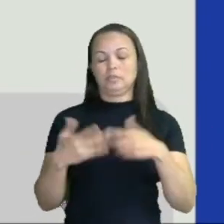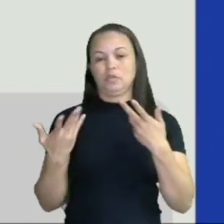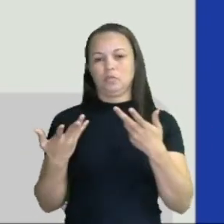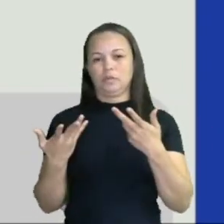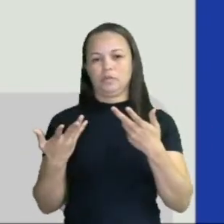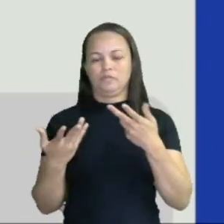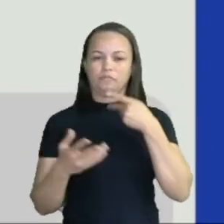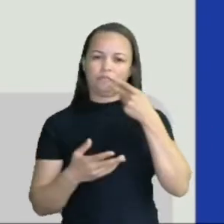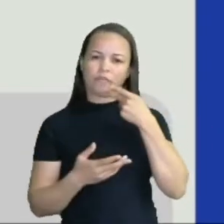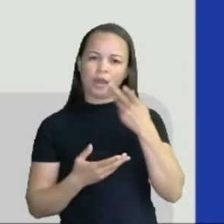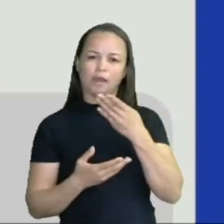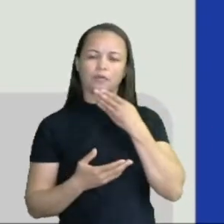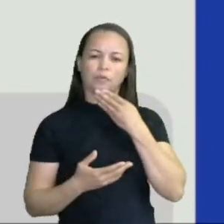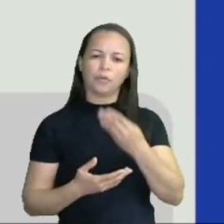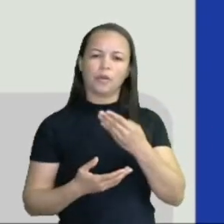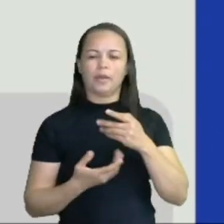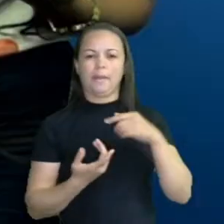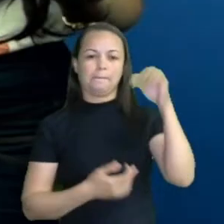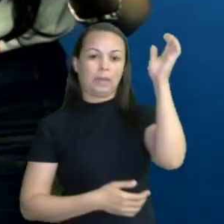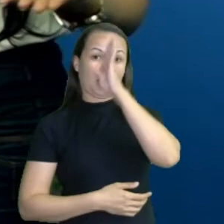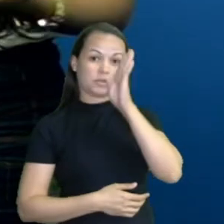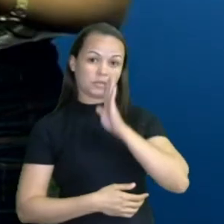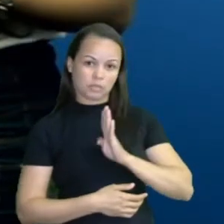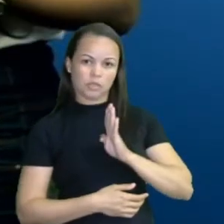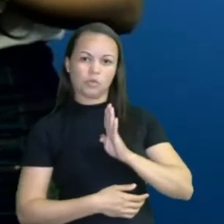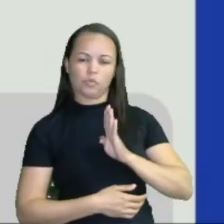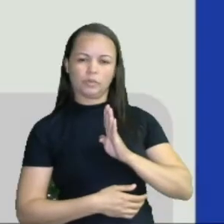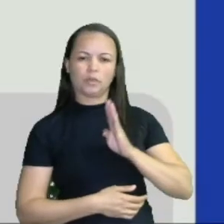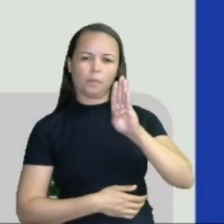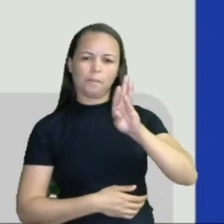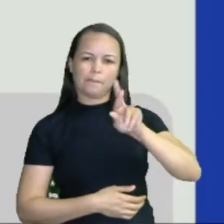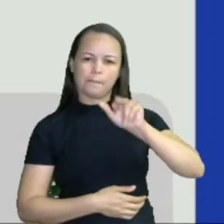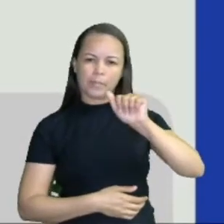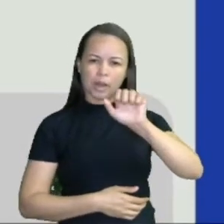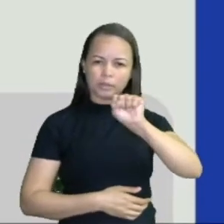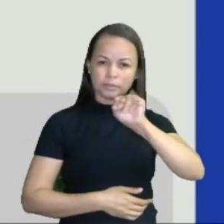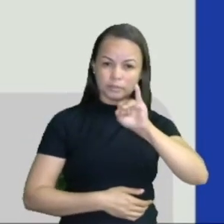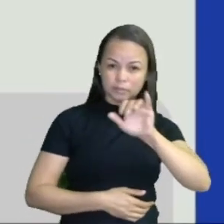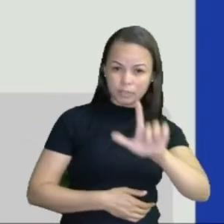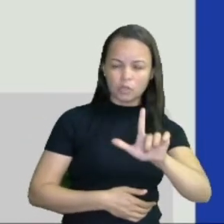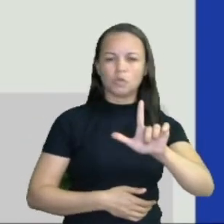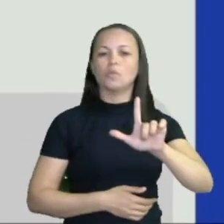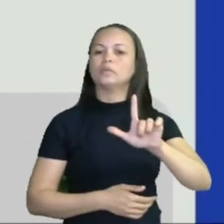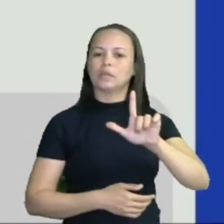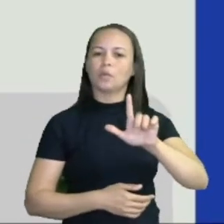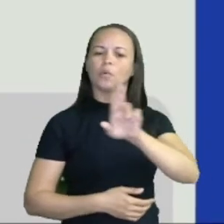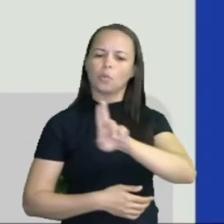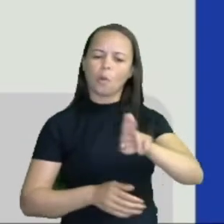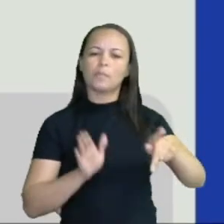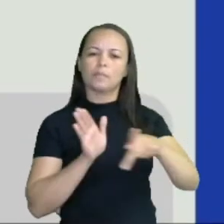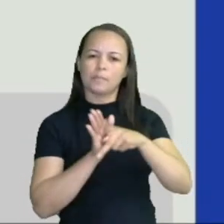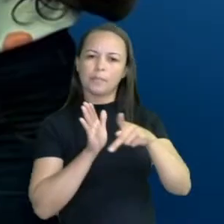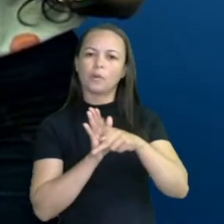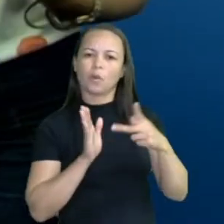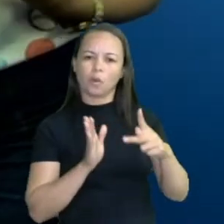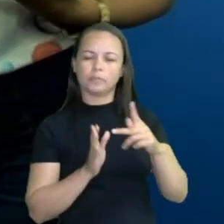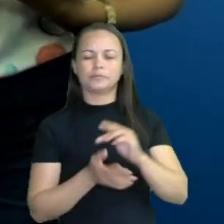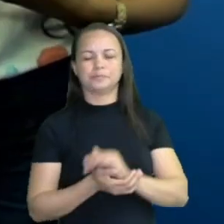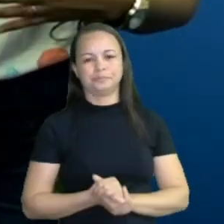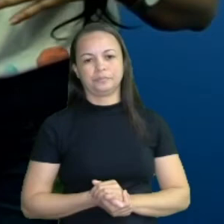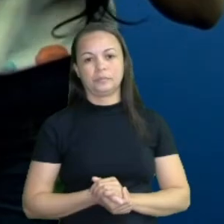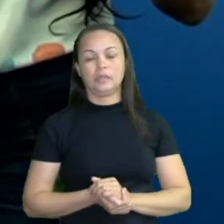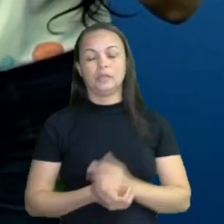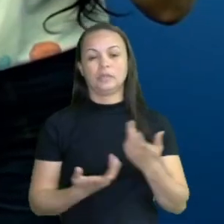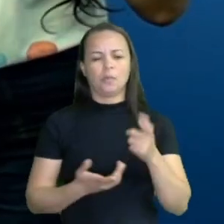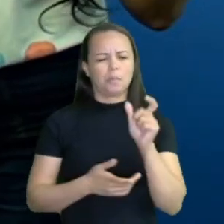é um país específico. Portanto, Brasil é um substantivo próprio. A palavrinha escritora,